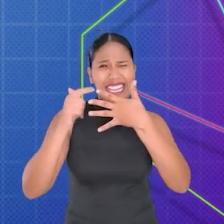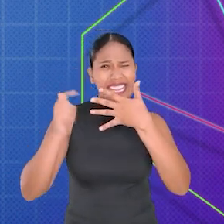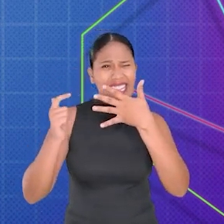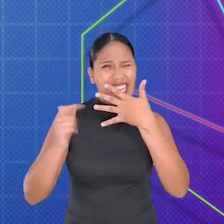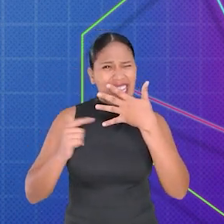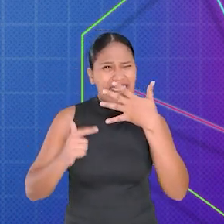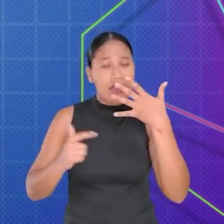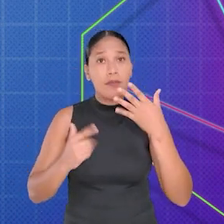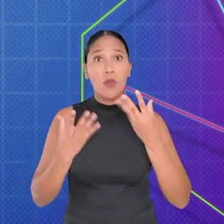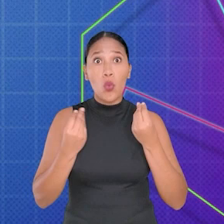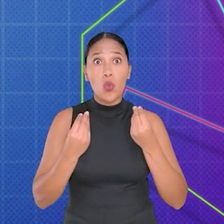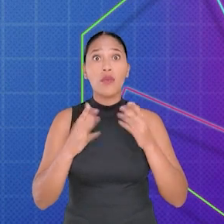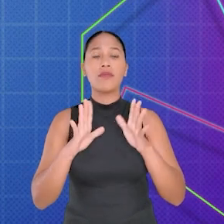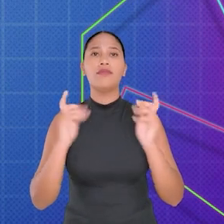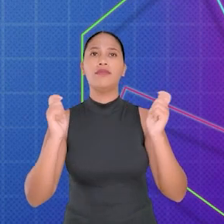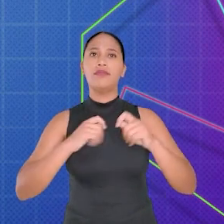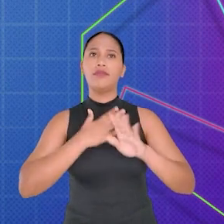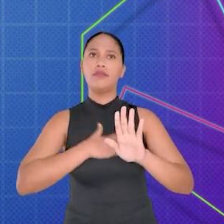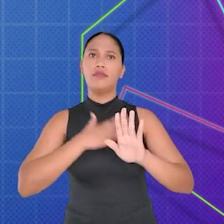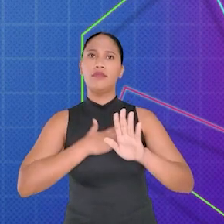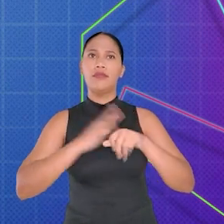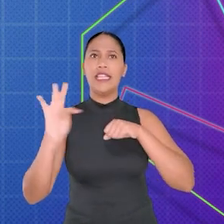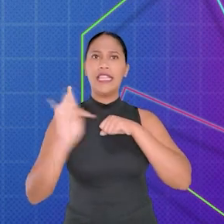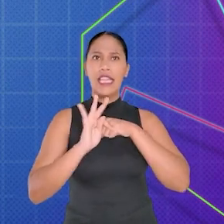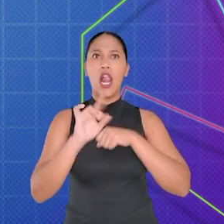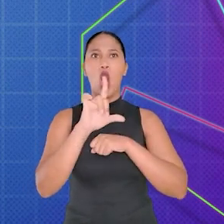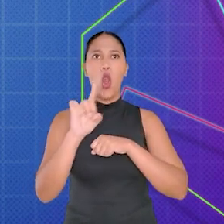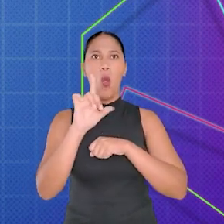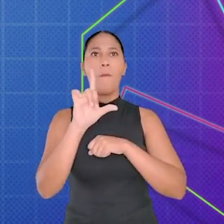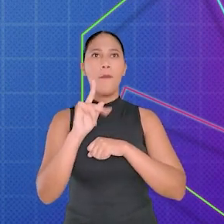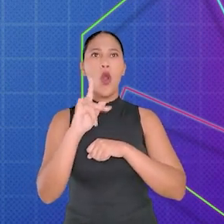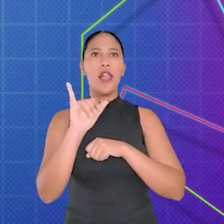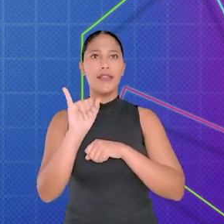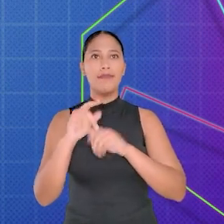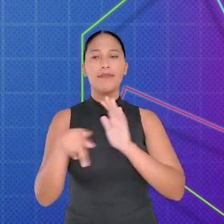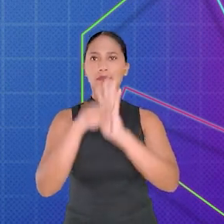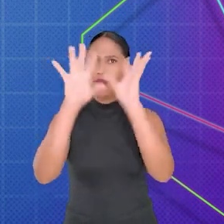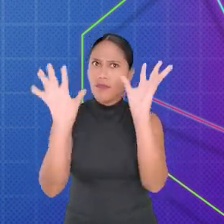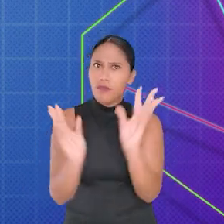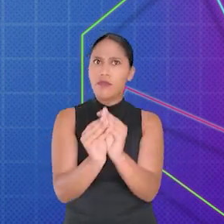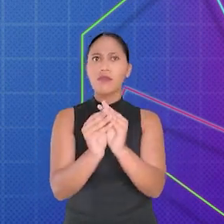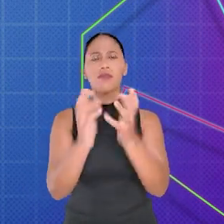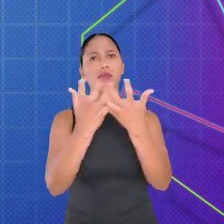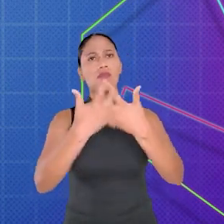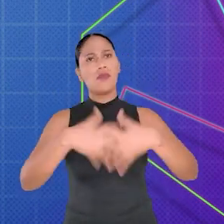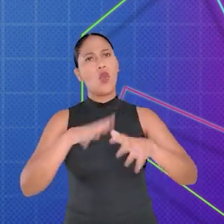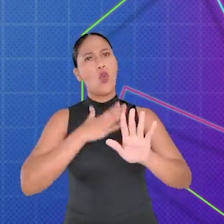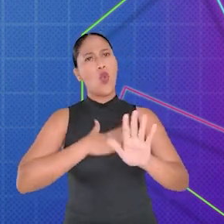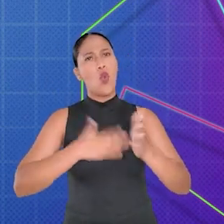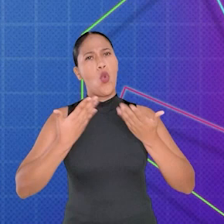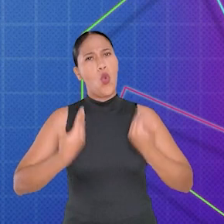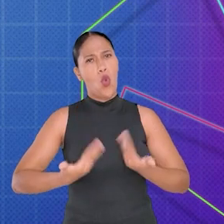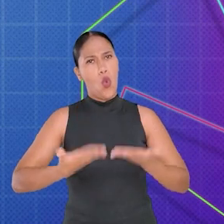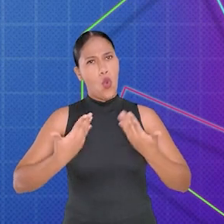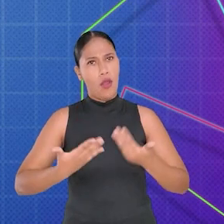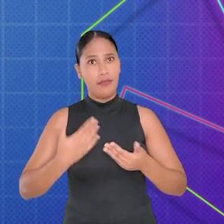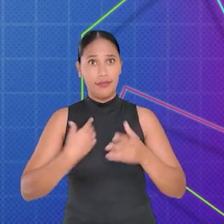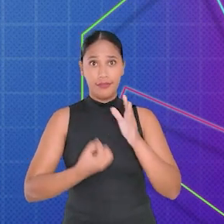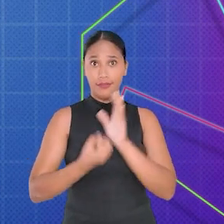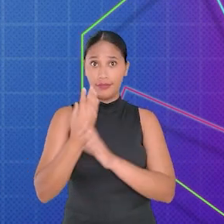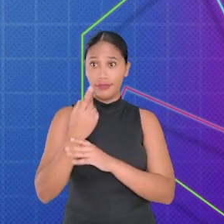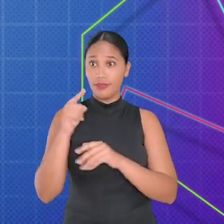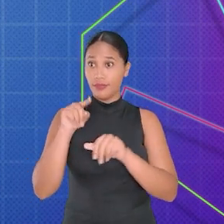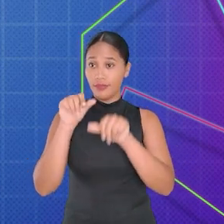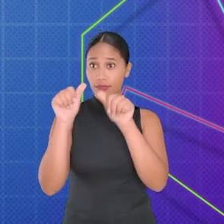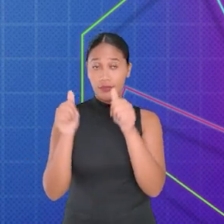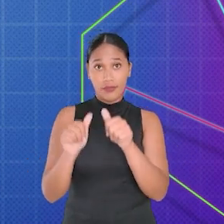detalhes e polígonos, é possível aplicar a técnica de Low Poly para simplificar e reduzir a complexidade de uma escultura. Para criar